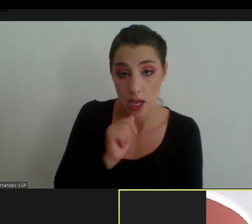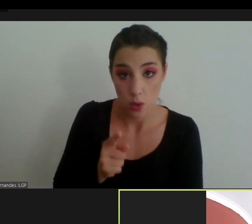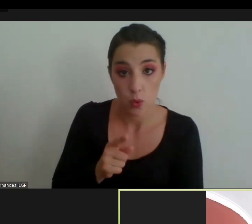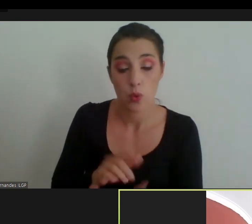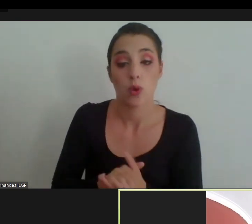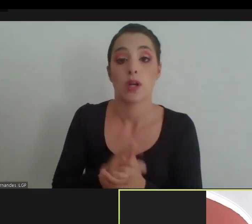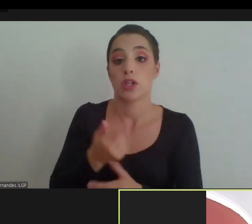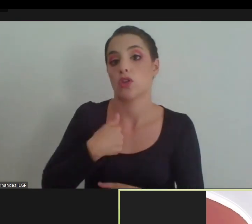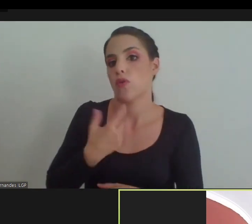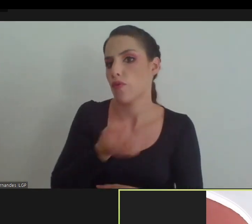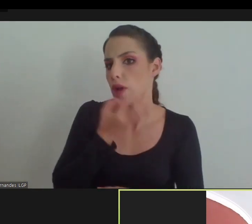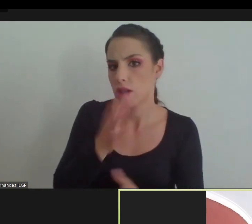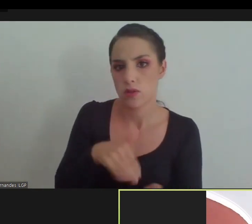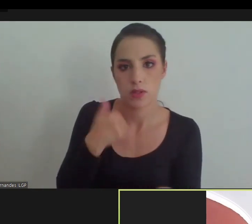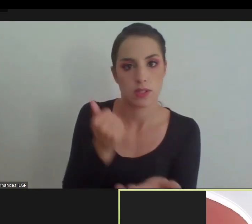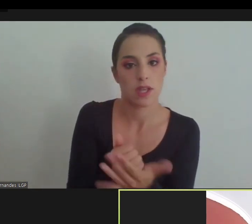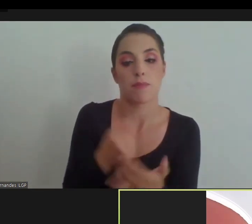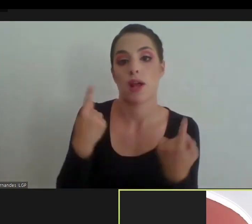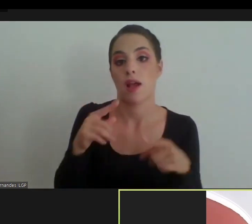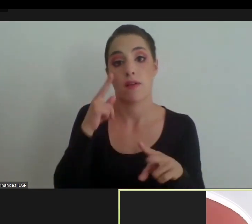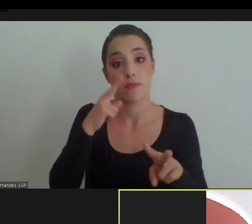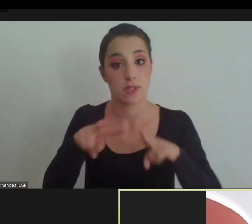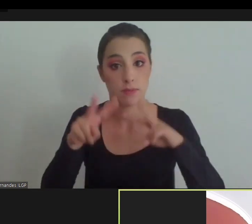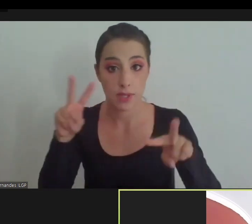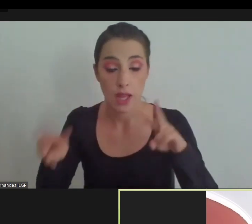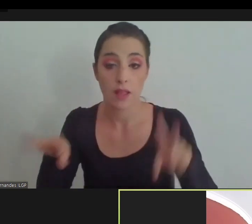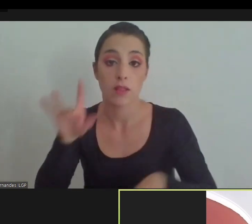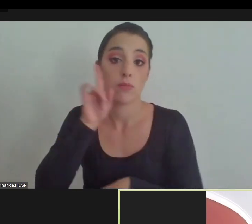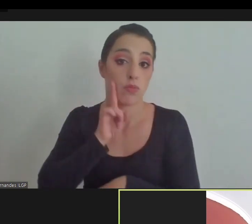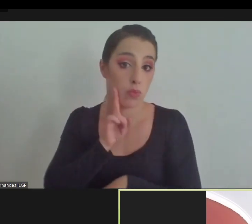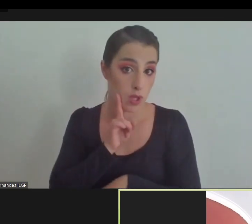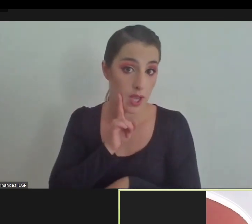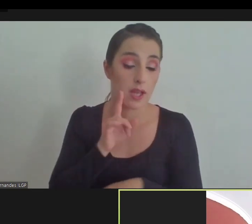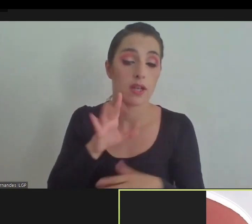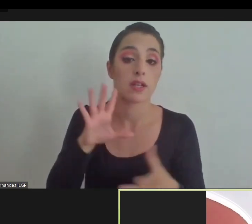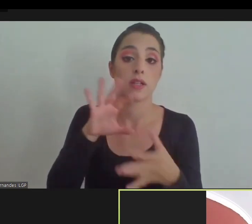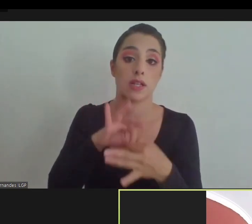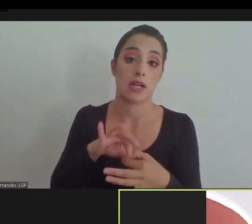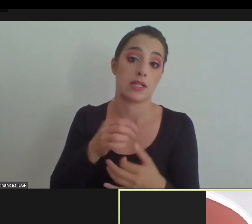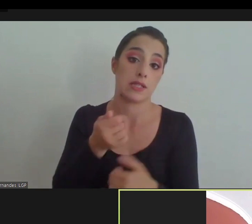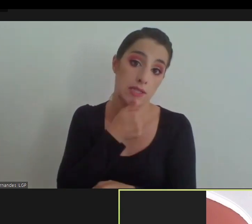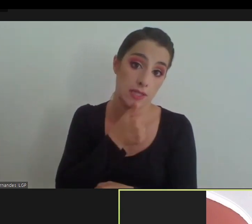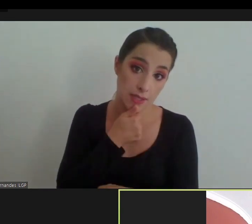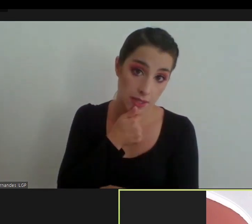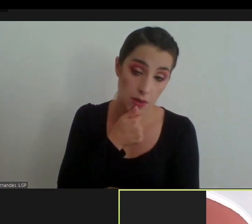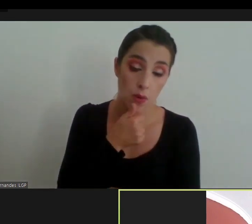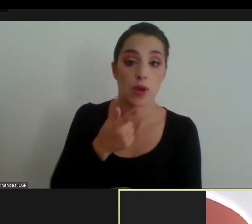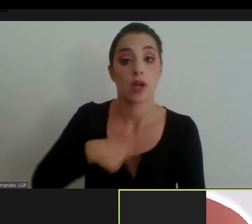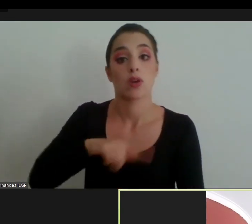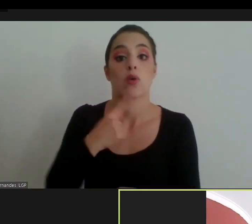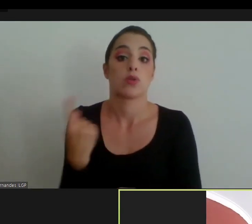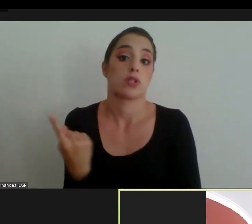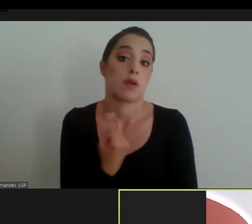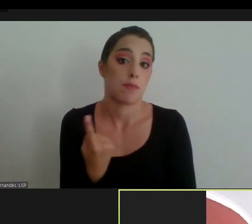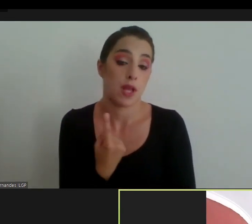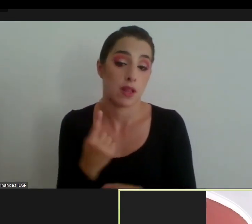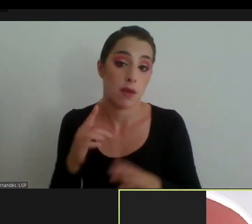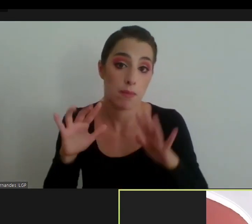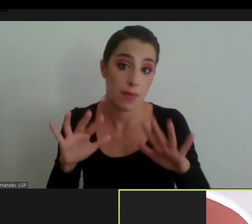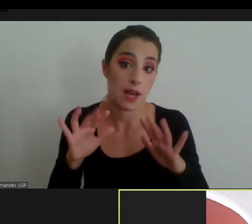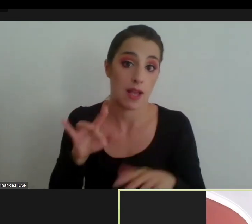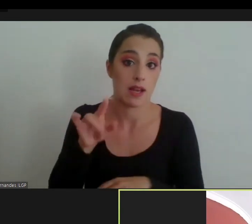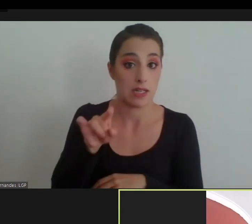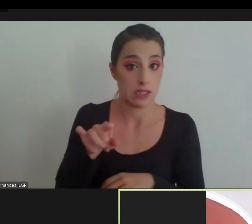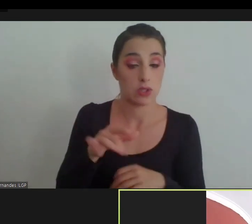que ainda existe a invisibilidade da mulher no poder de decisão e temos que quebrar este